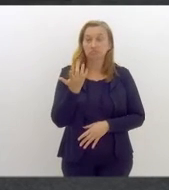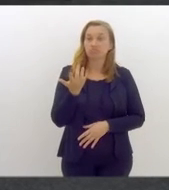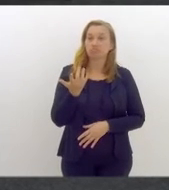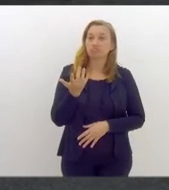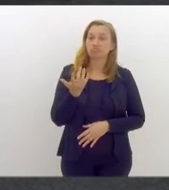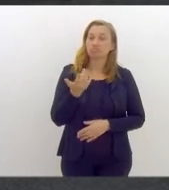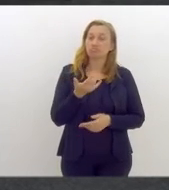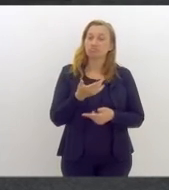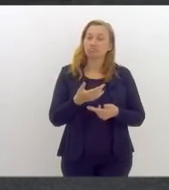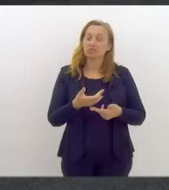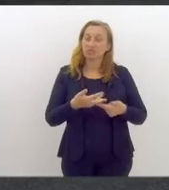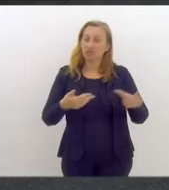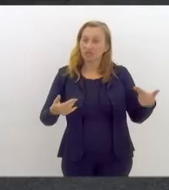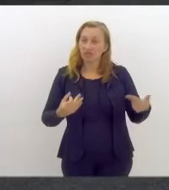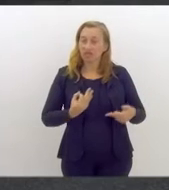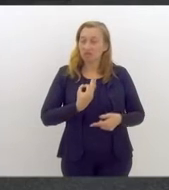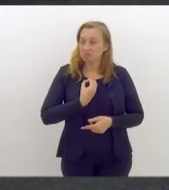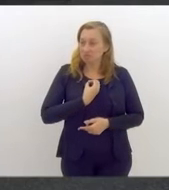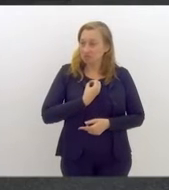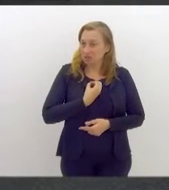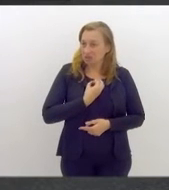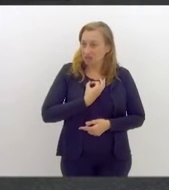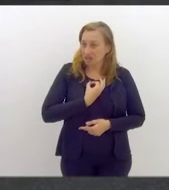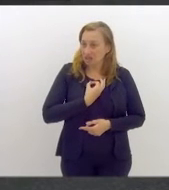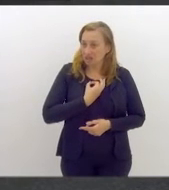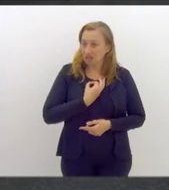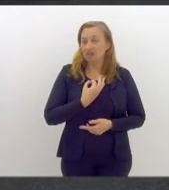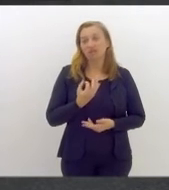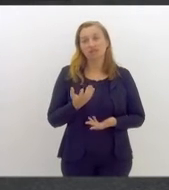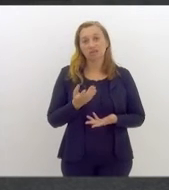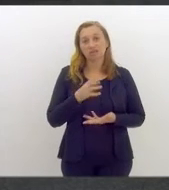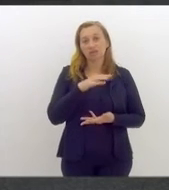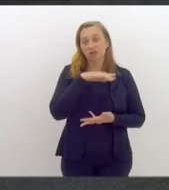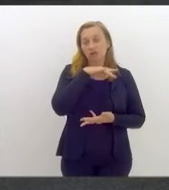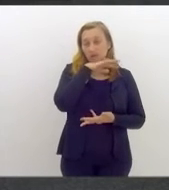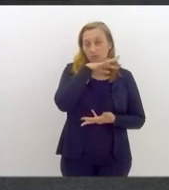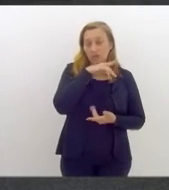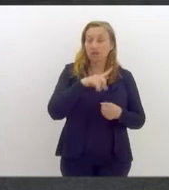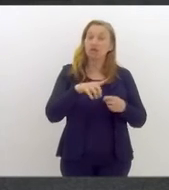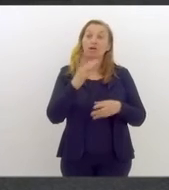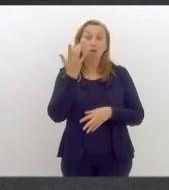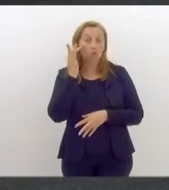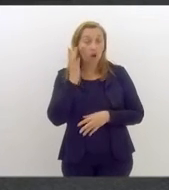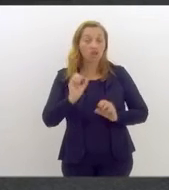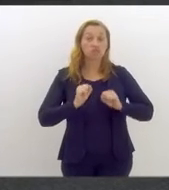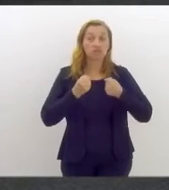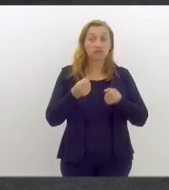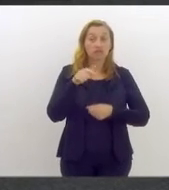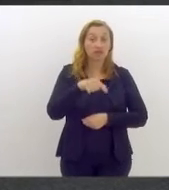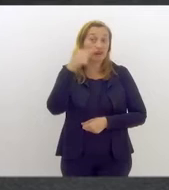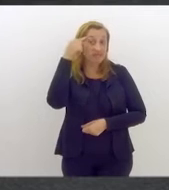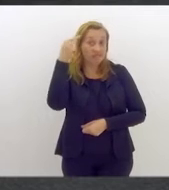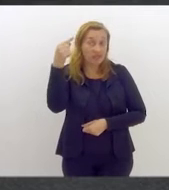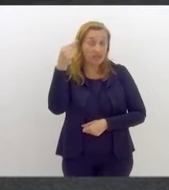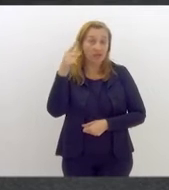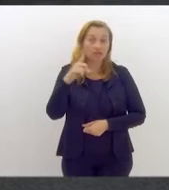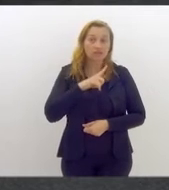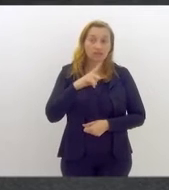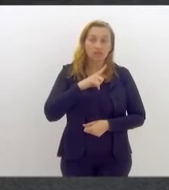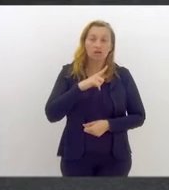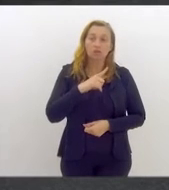de medalha banaliza a comenda. Então, eu defendo aqui a ideia de que ter um